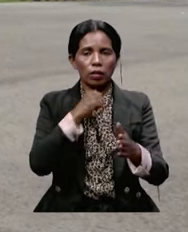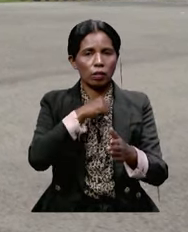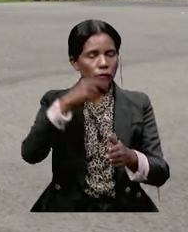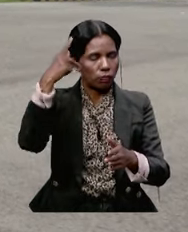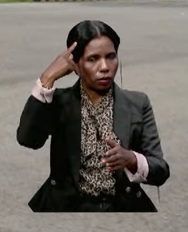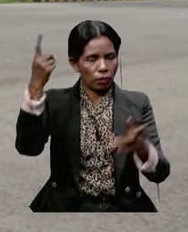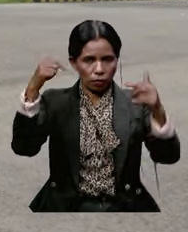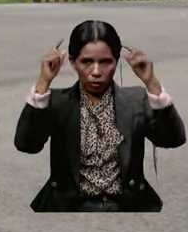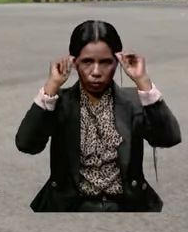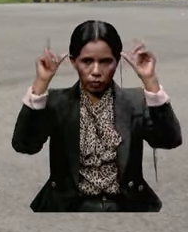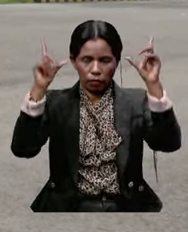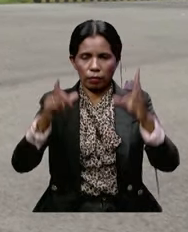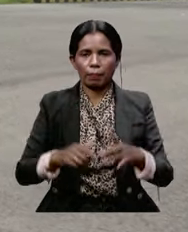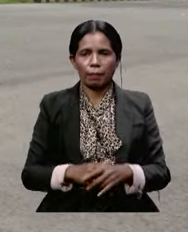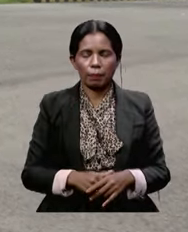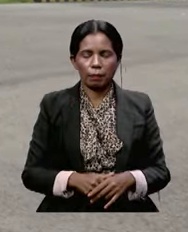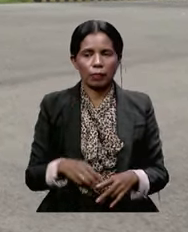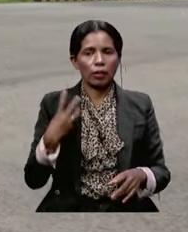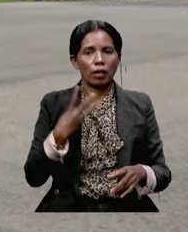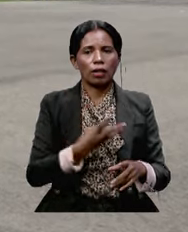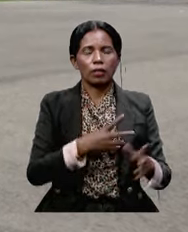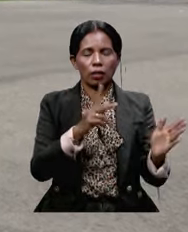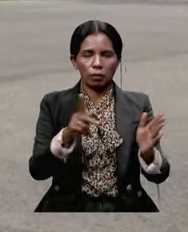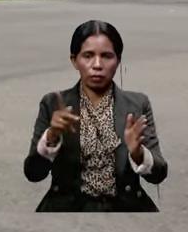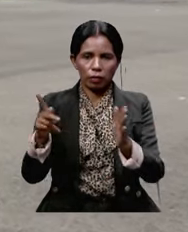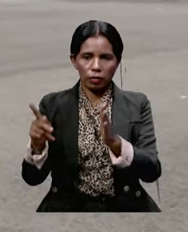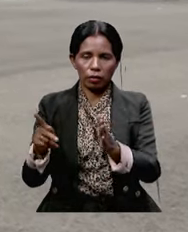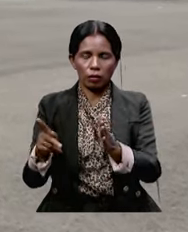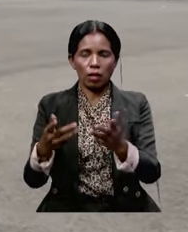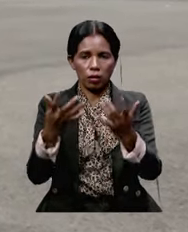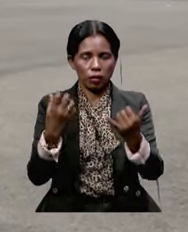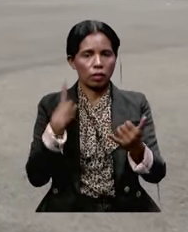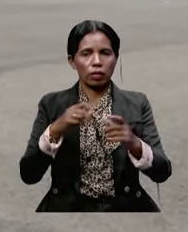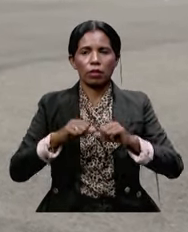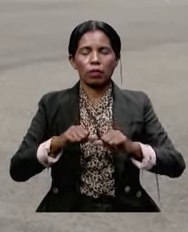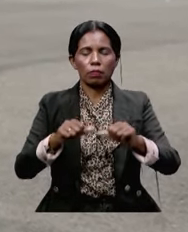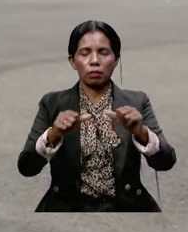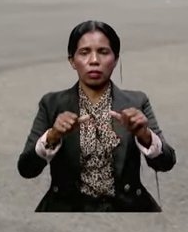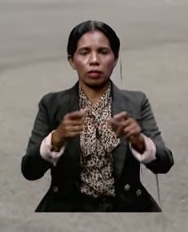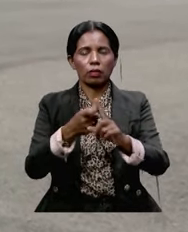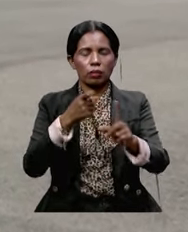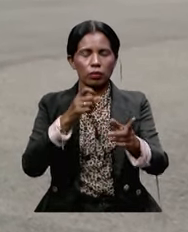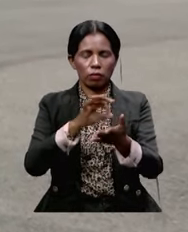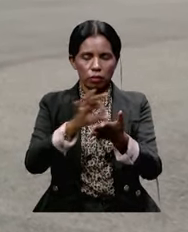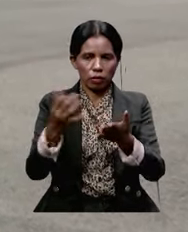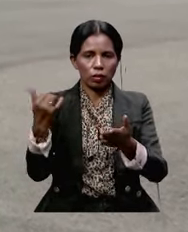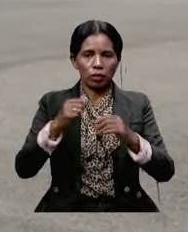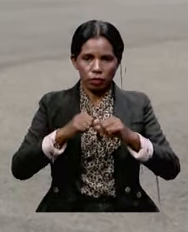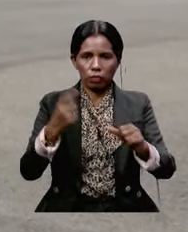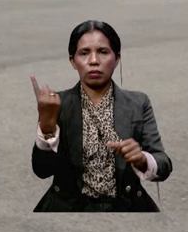Maia Timor-Leste. E tem nia preparação agora dá o que está começando lá o livro de formação de internet, lá na